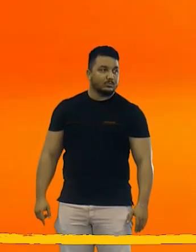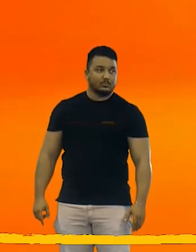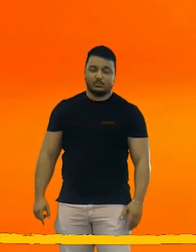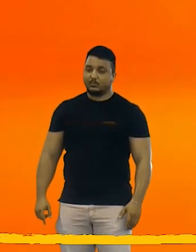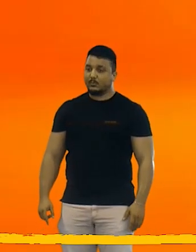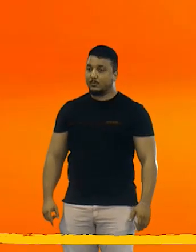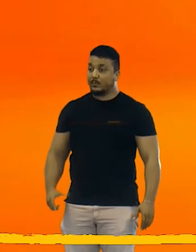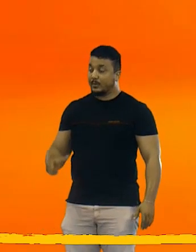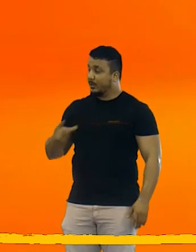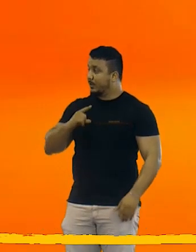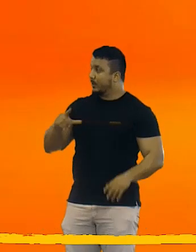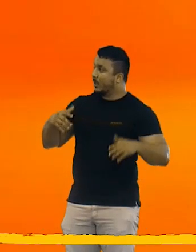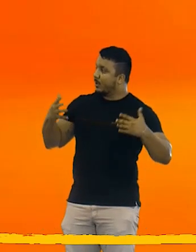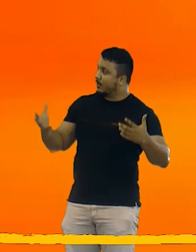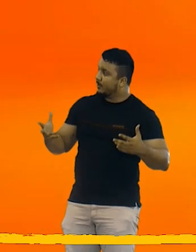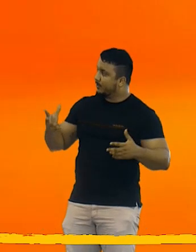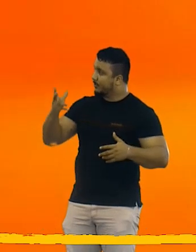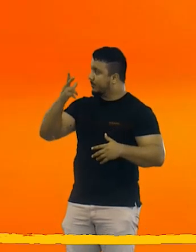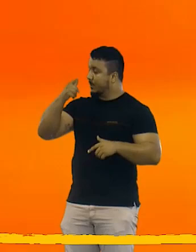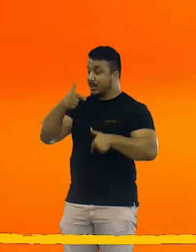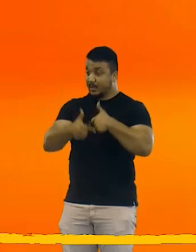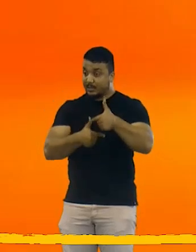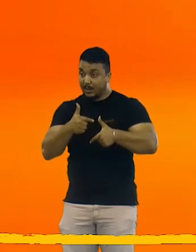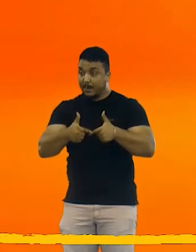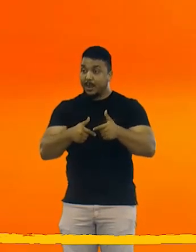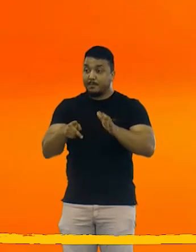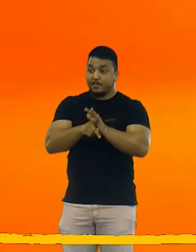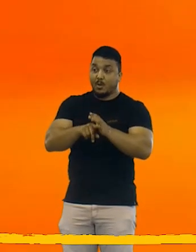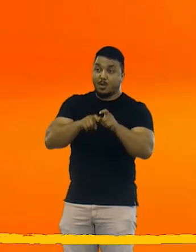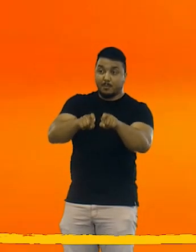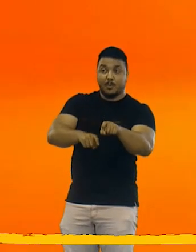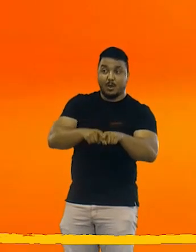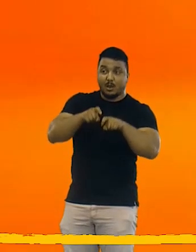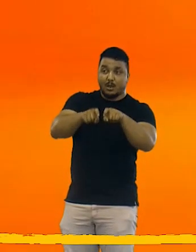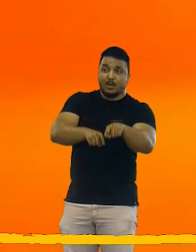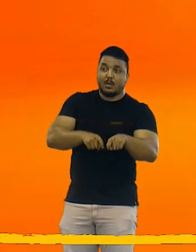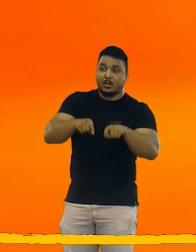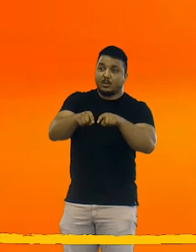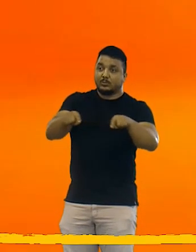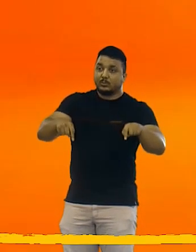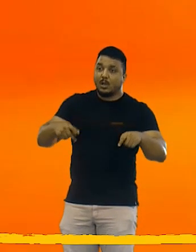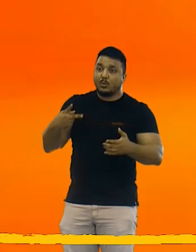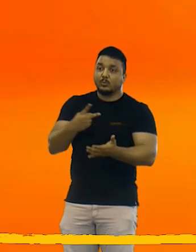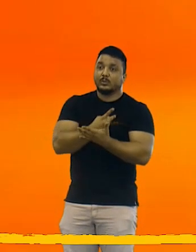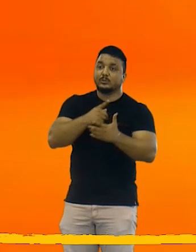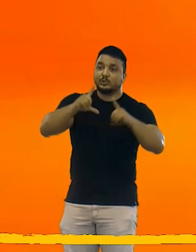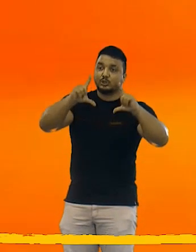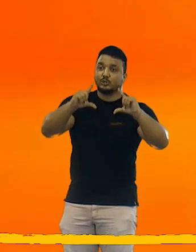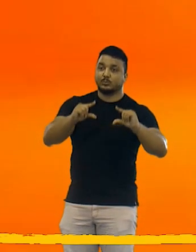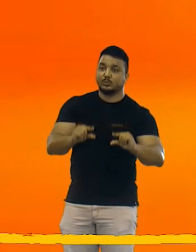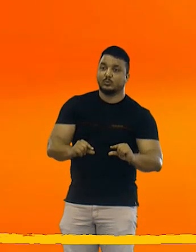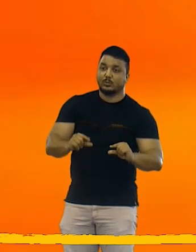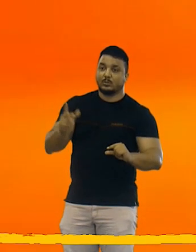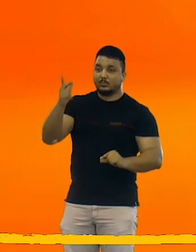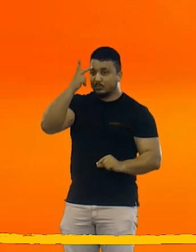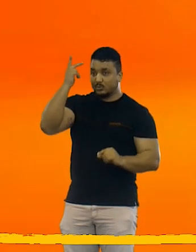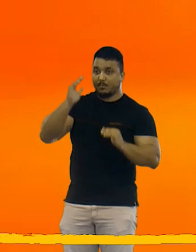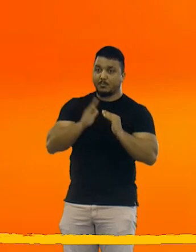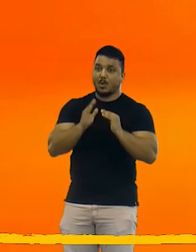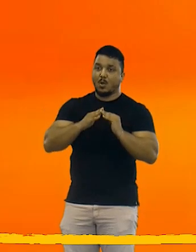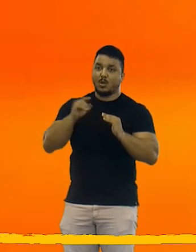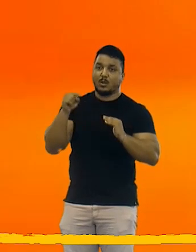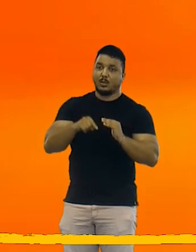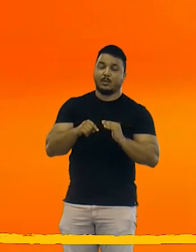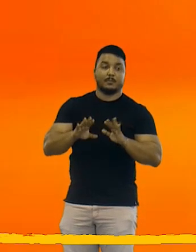que, embora o emprego agrícola no campo esteja diminuindo, mas pessoas moram no campo. A